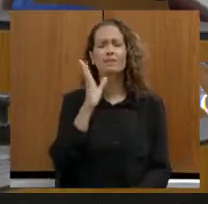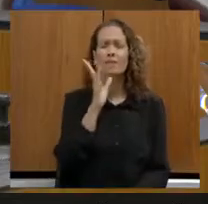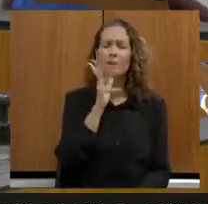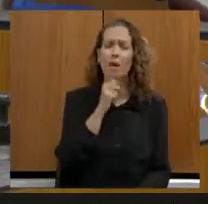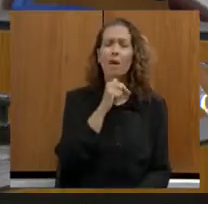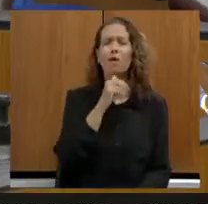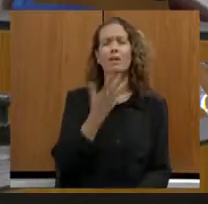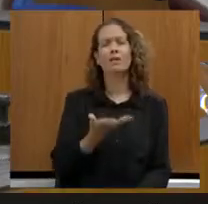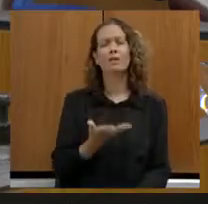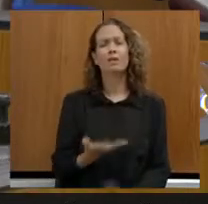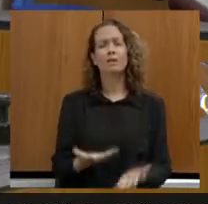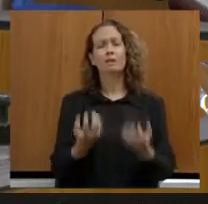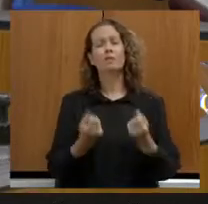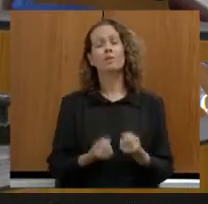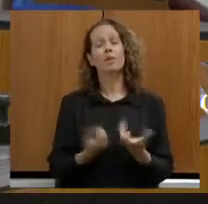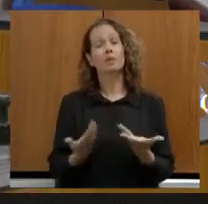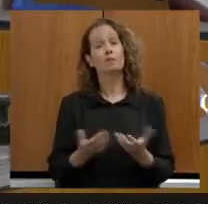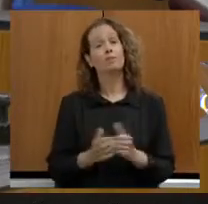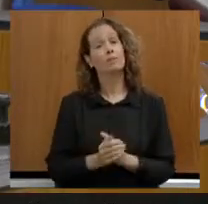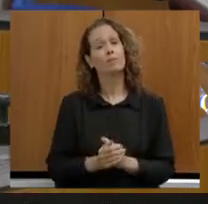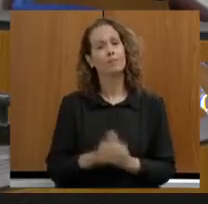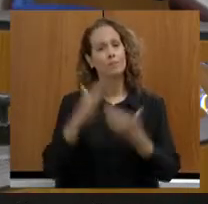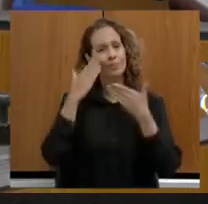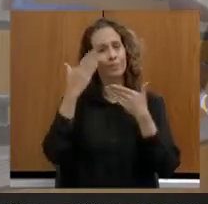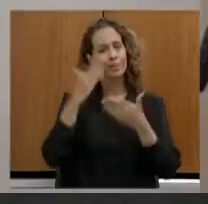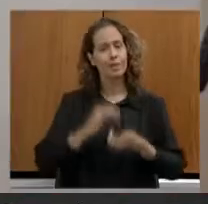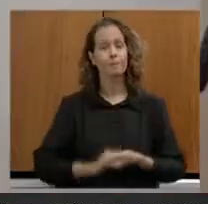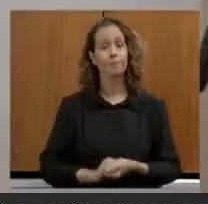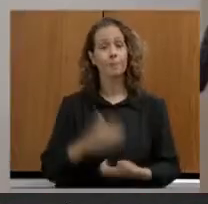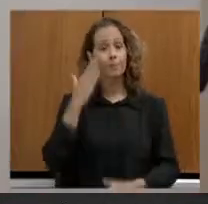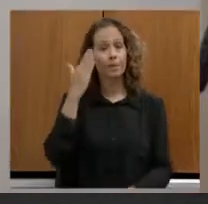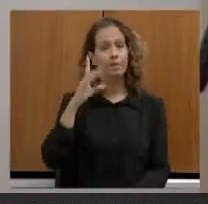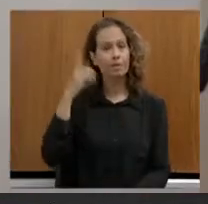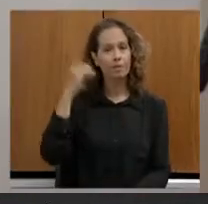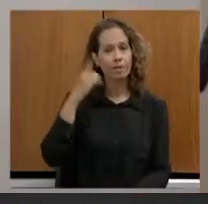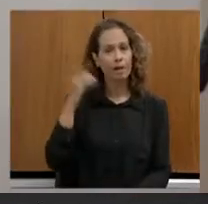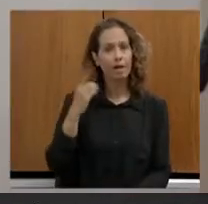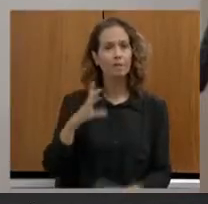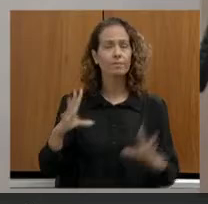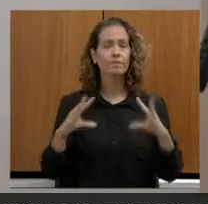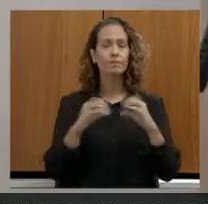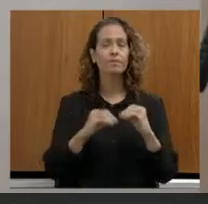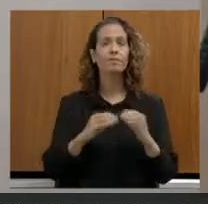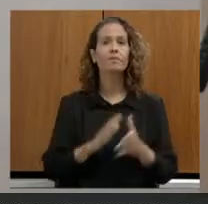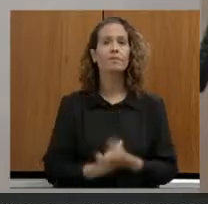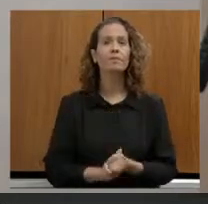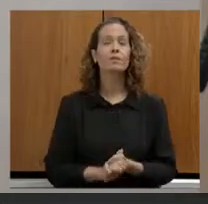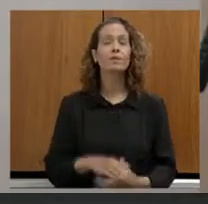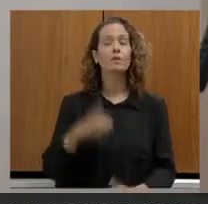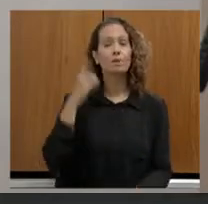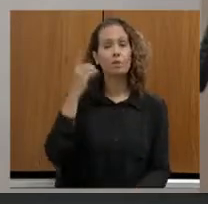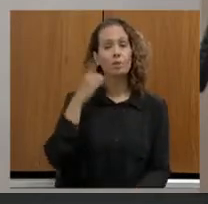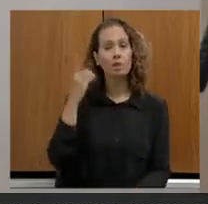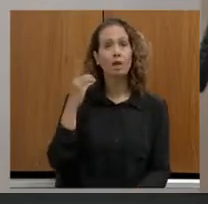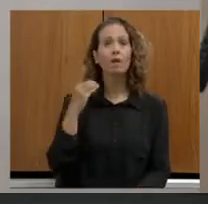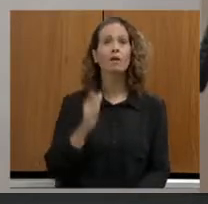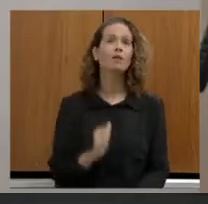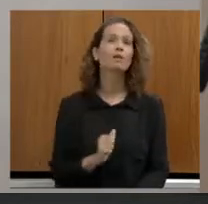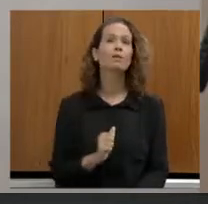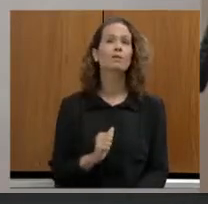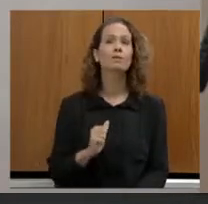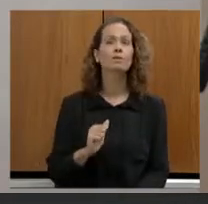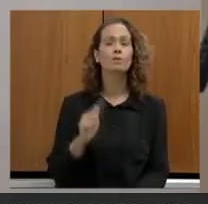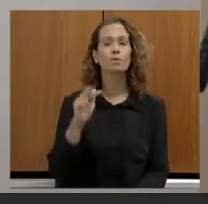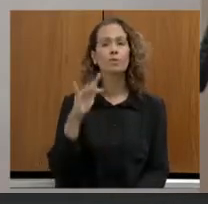e muita gente não permite esse pequeno serviço obrigado obrigada Deputado passa as considerações do Delegado o deputado delegado ele